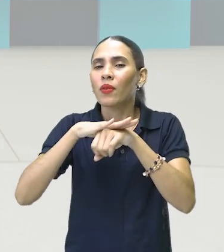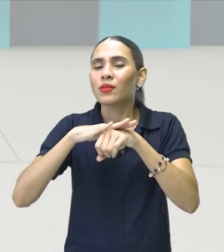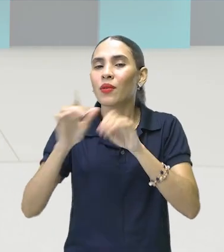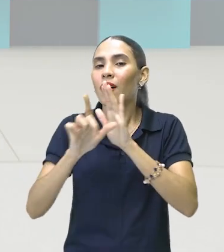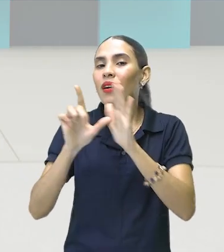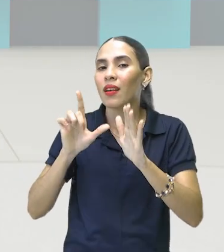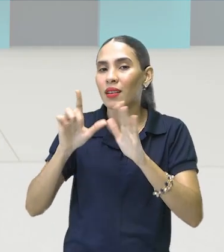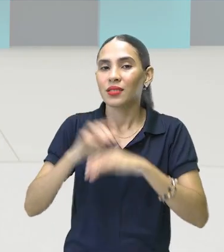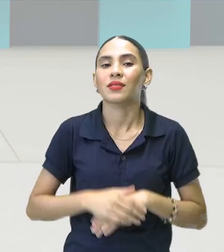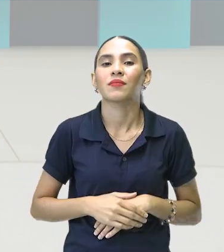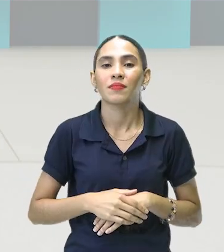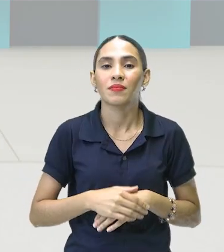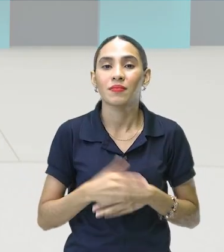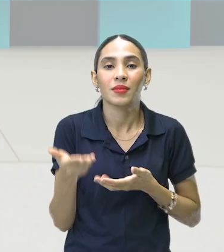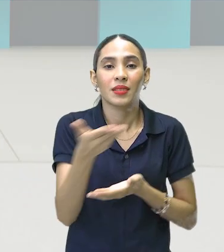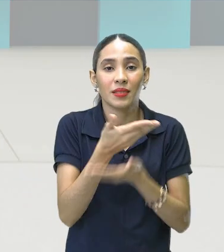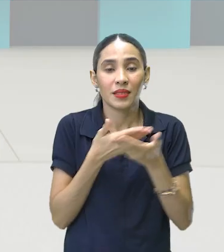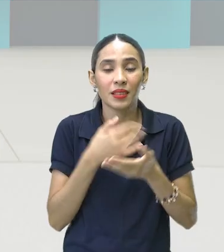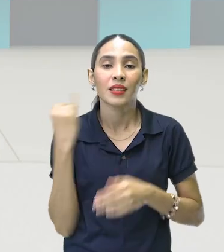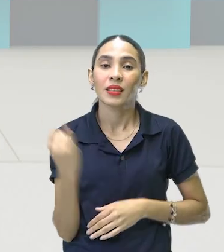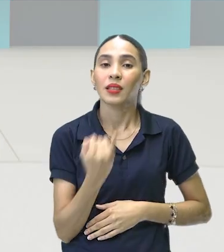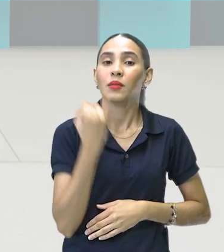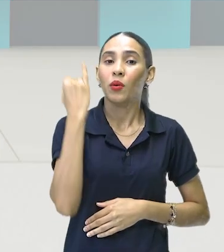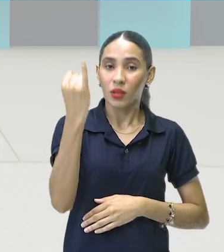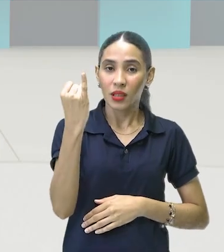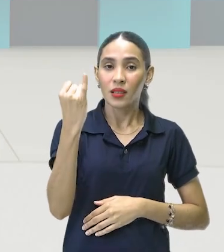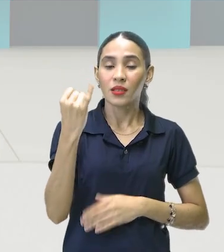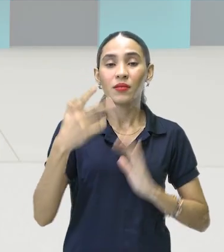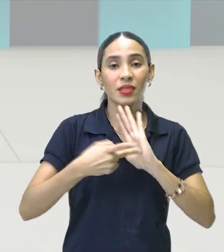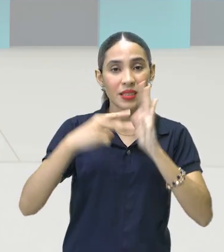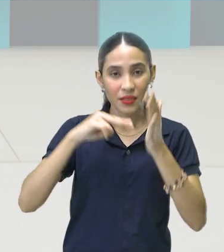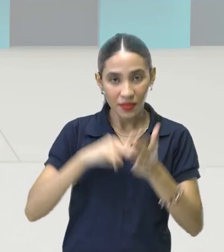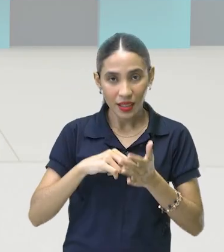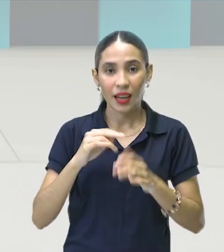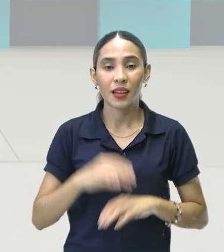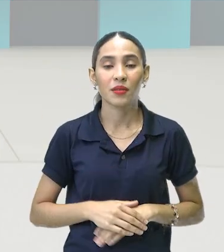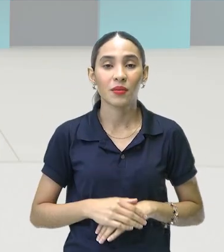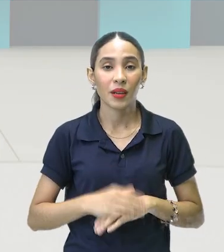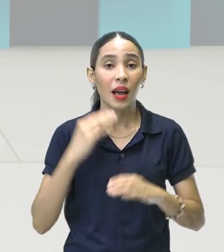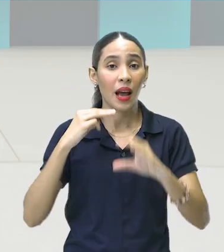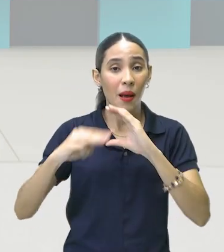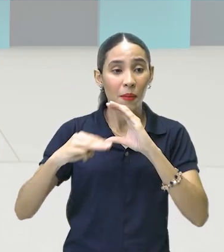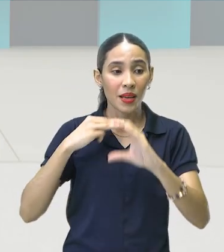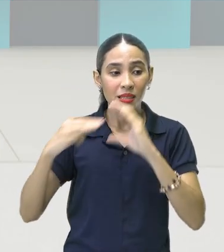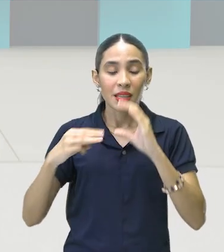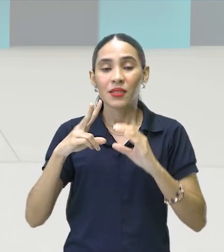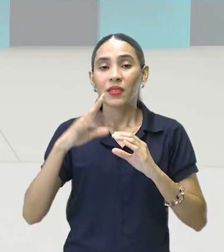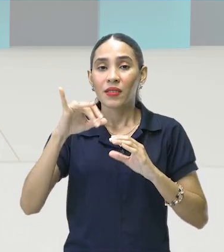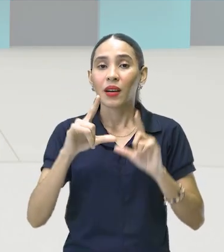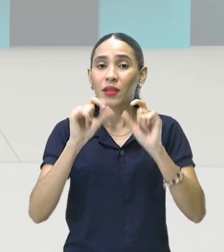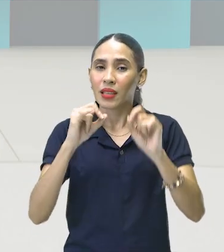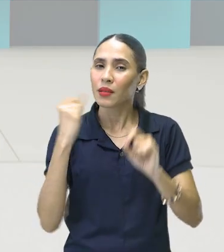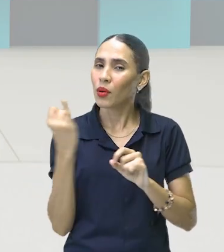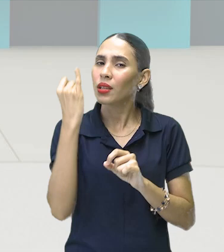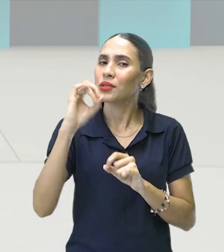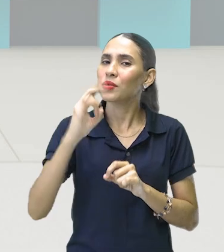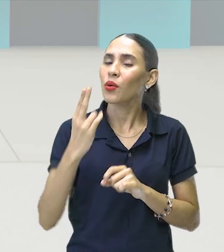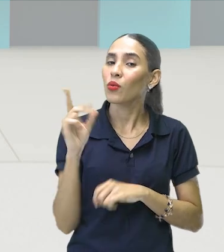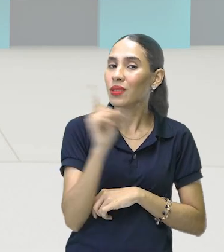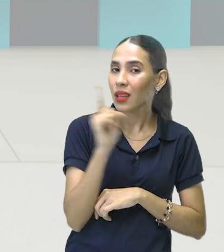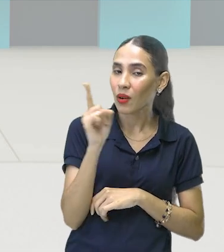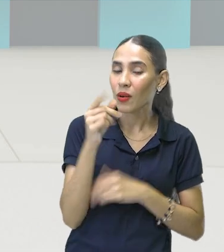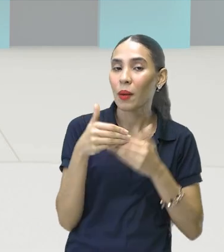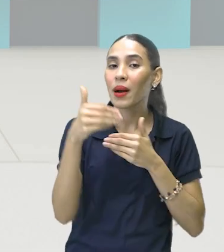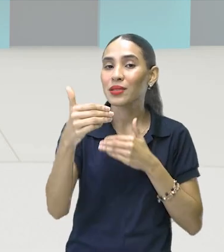agora, essa importância, o significado. A mensagem, ela vai ser relevante ou não a